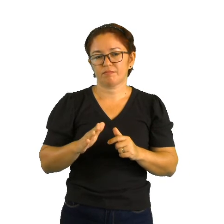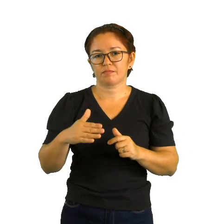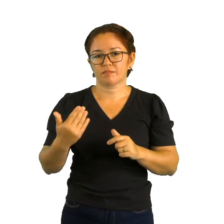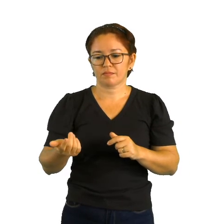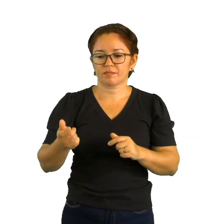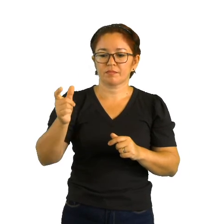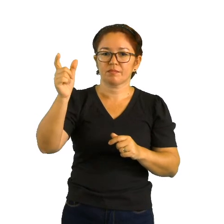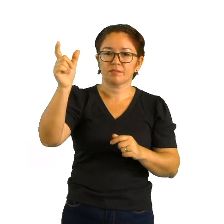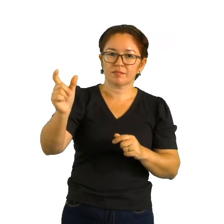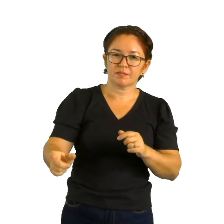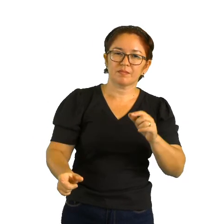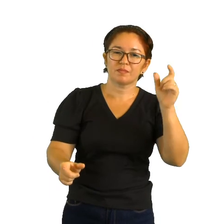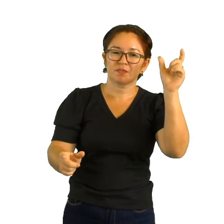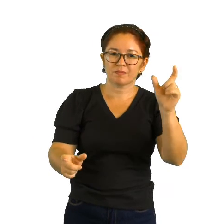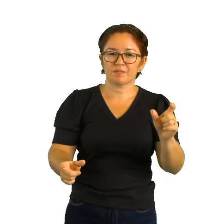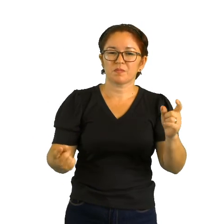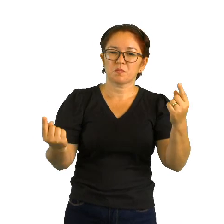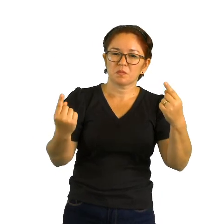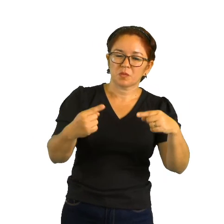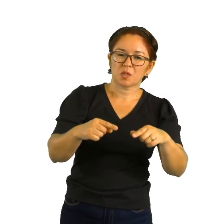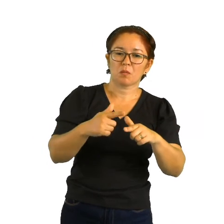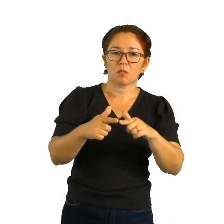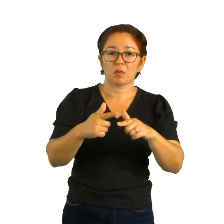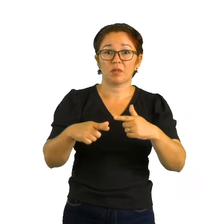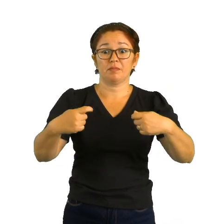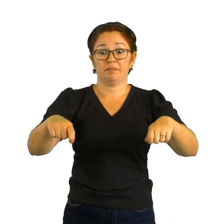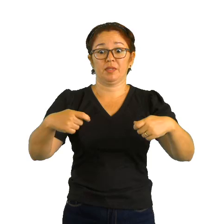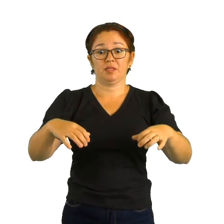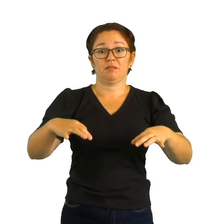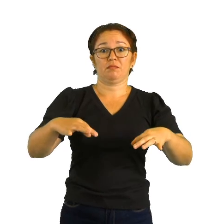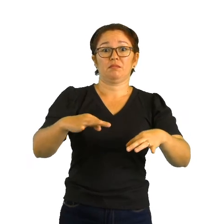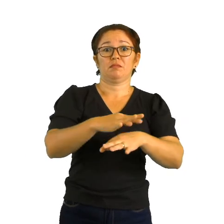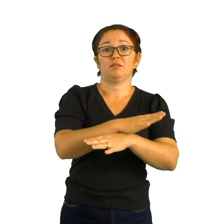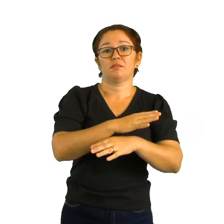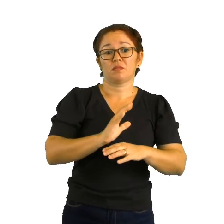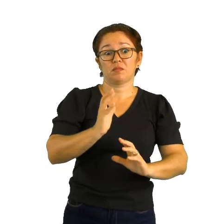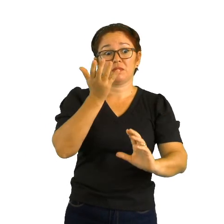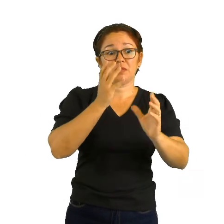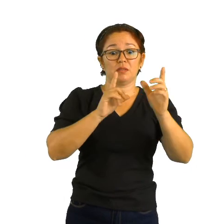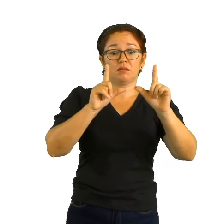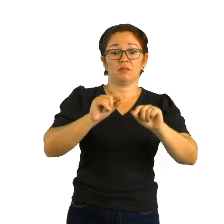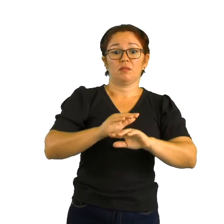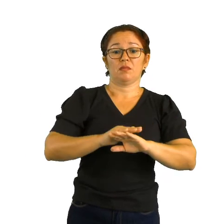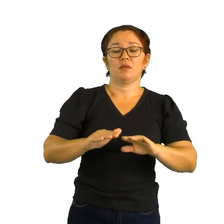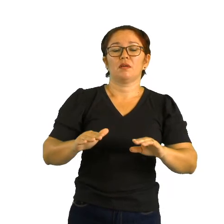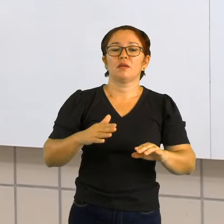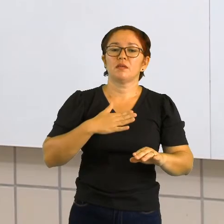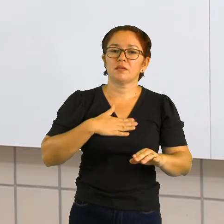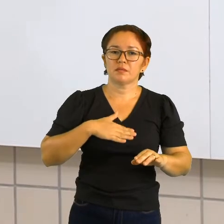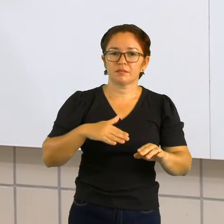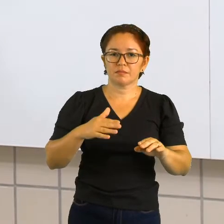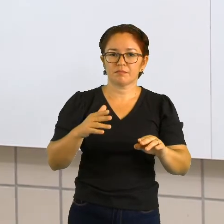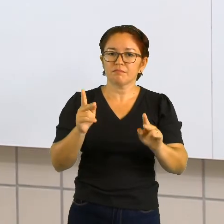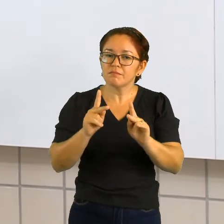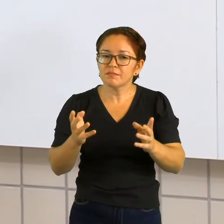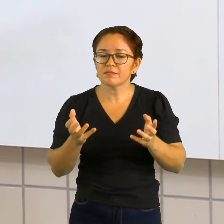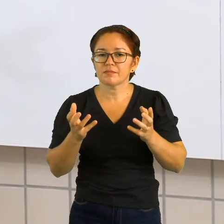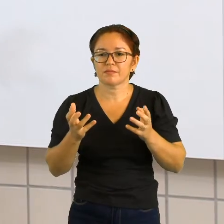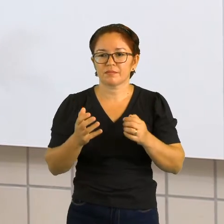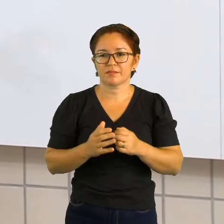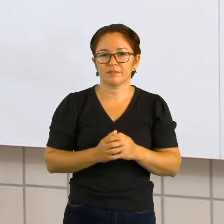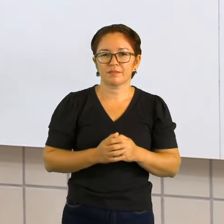uma forma de solucionar os problemas que aparecem. É aquela hora lá, onde